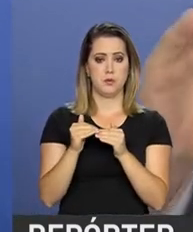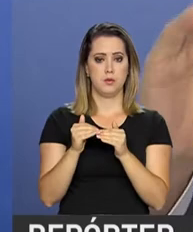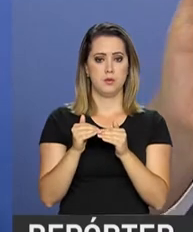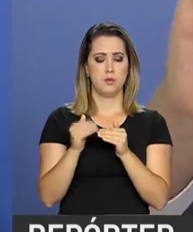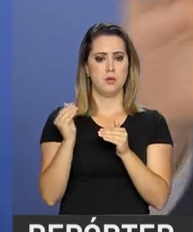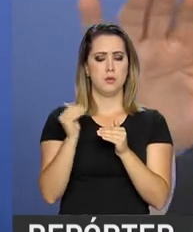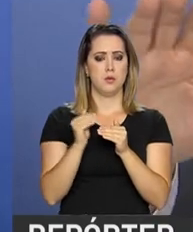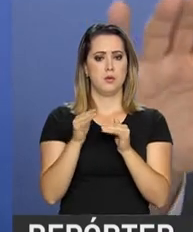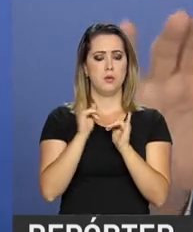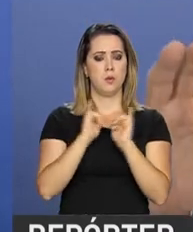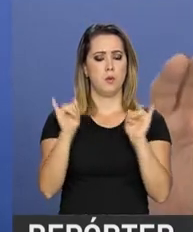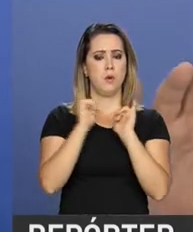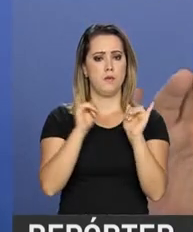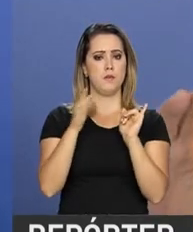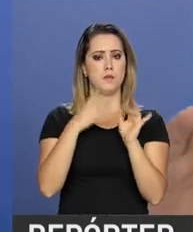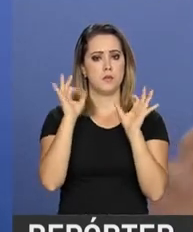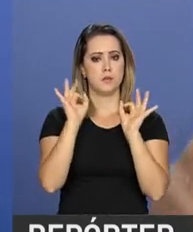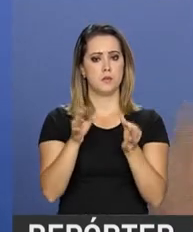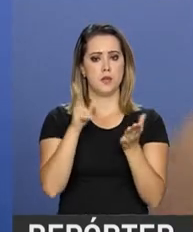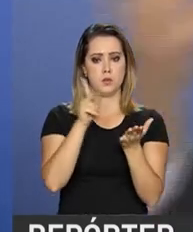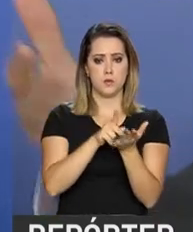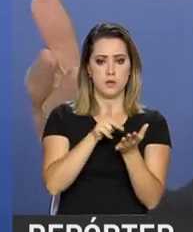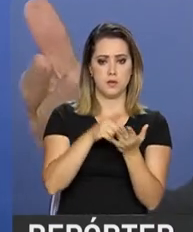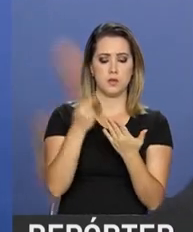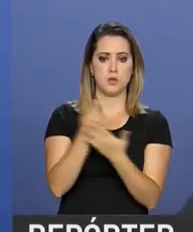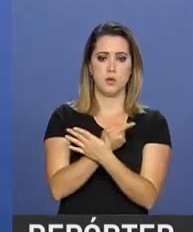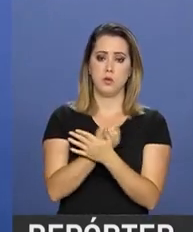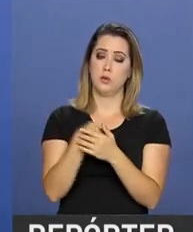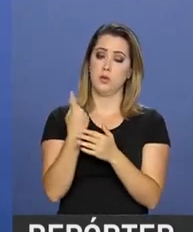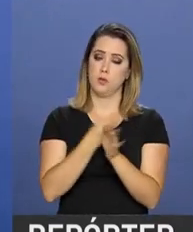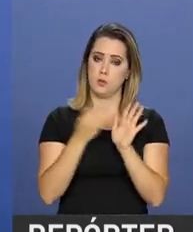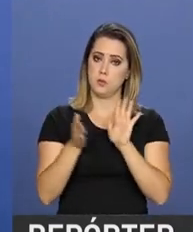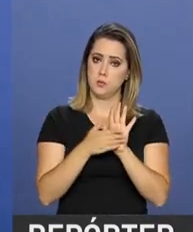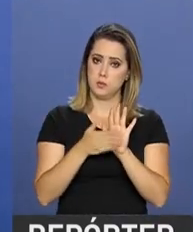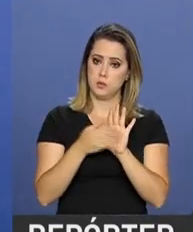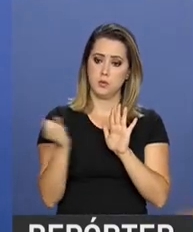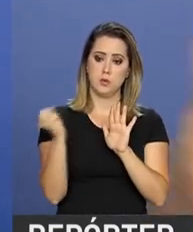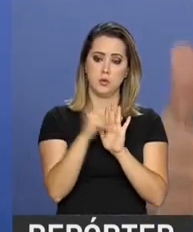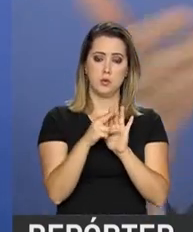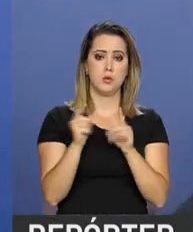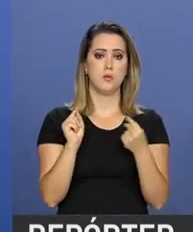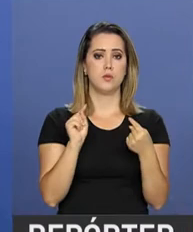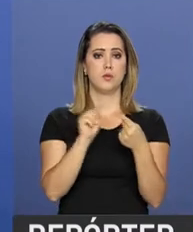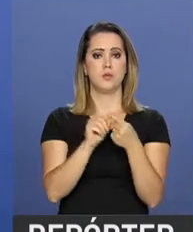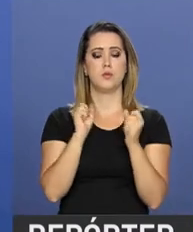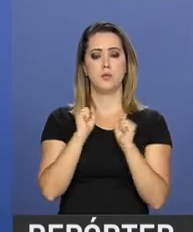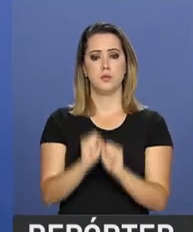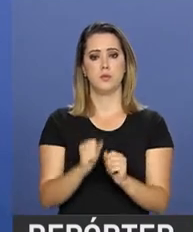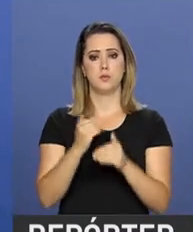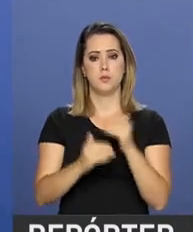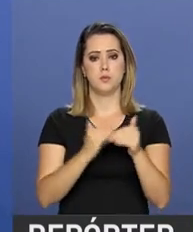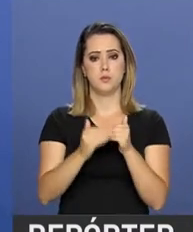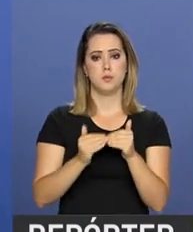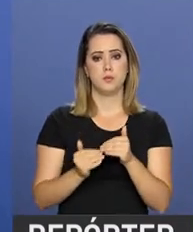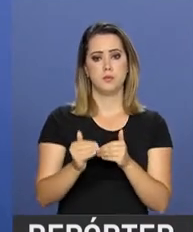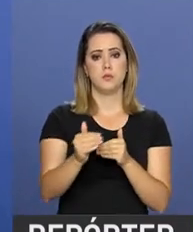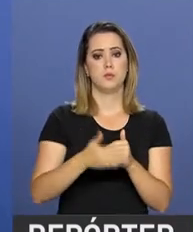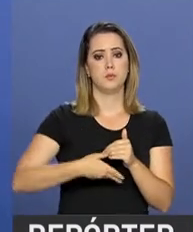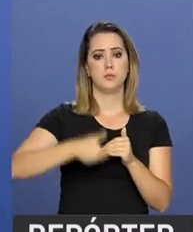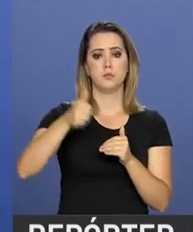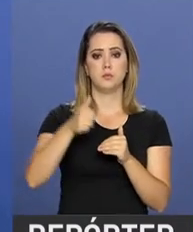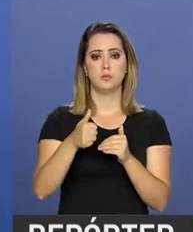factível realista e que será cumprido e propusemos uma nova meta que permitirá certamente o melhor